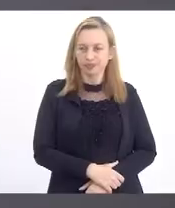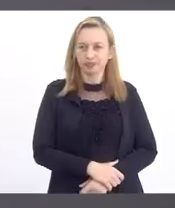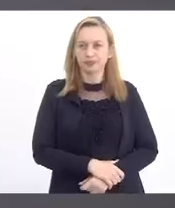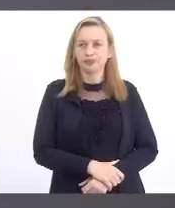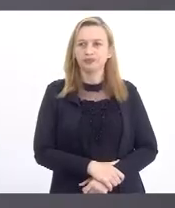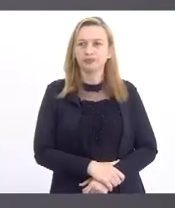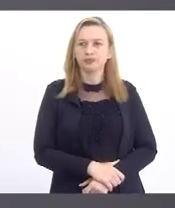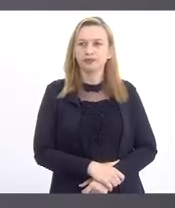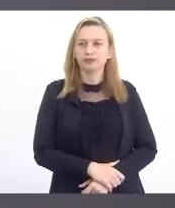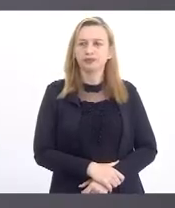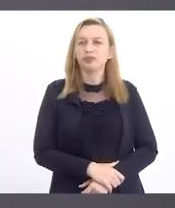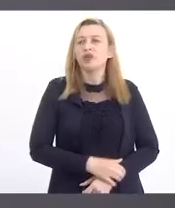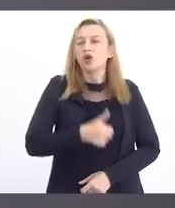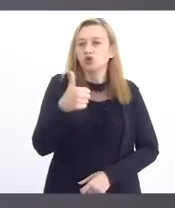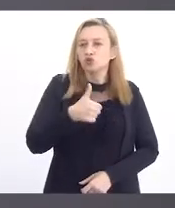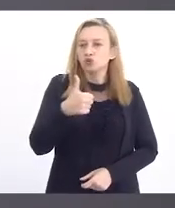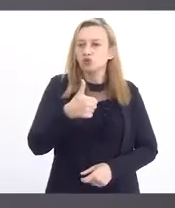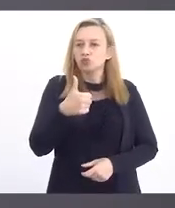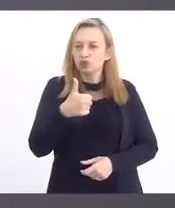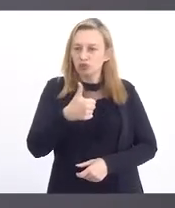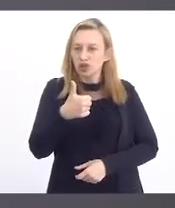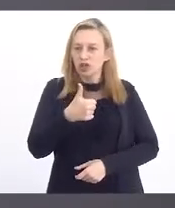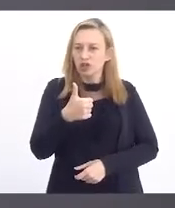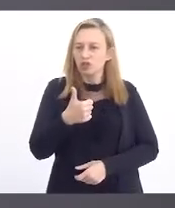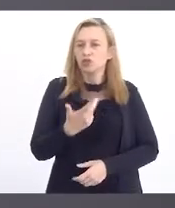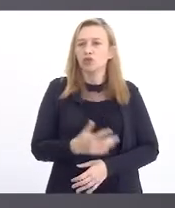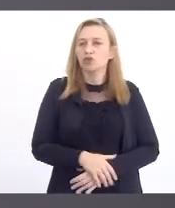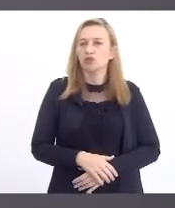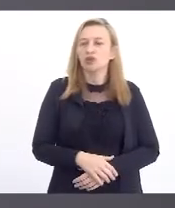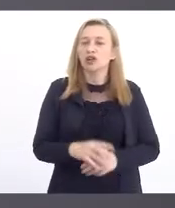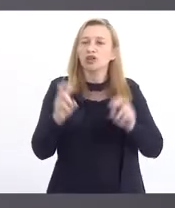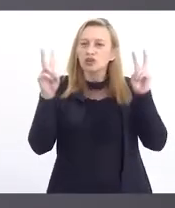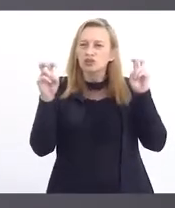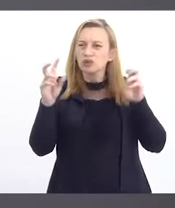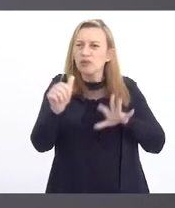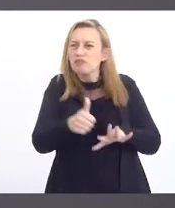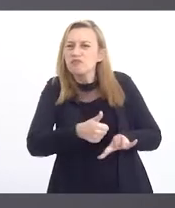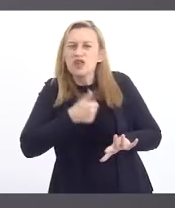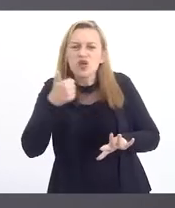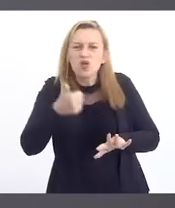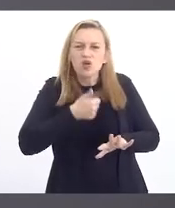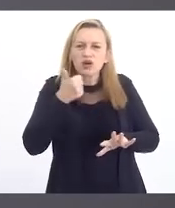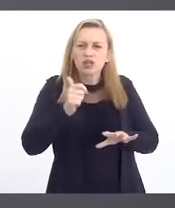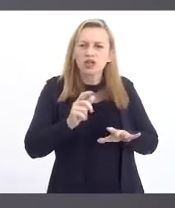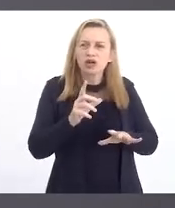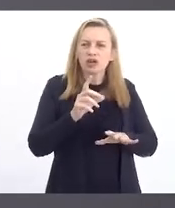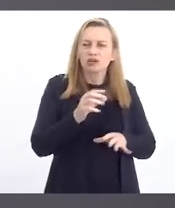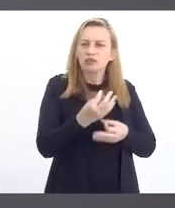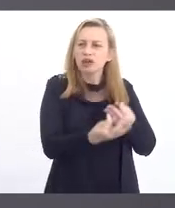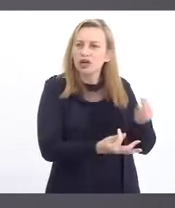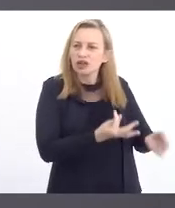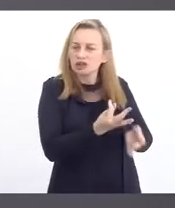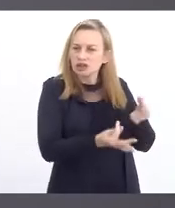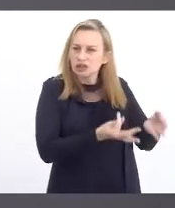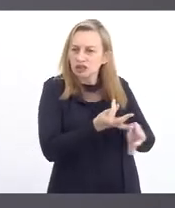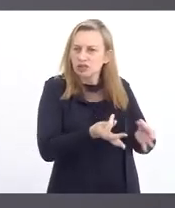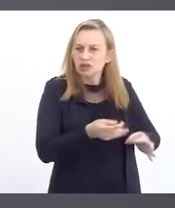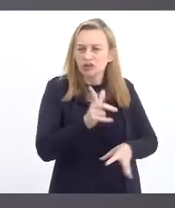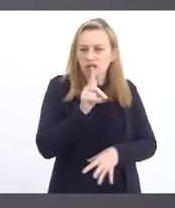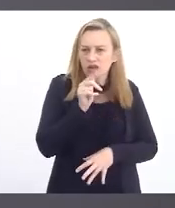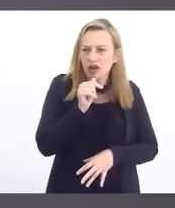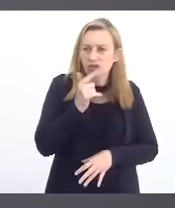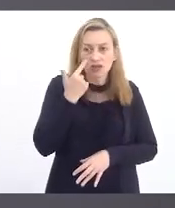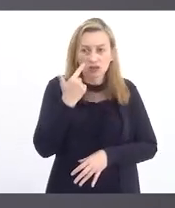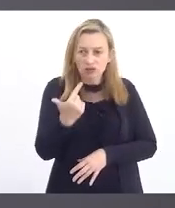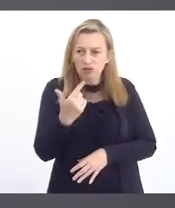Isso. Aqueles primeiros itens foram itens de melhoria da operação do tratamento. Tá? Que aí vocês